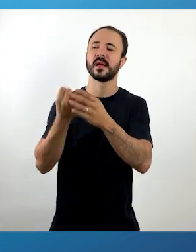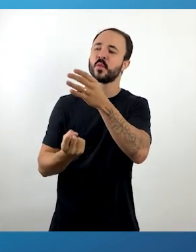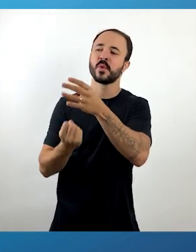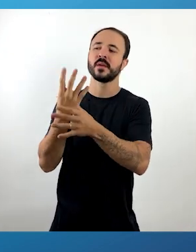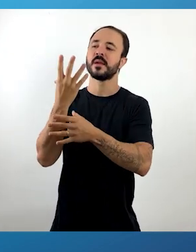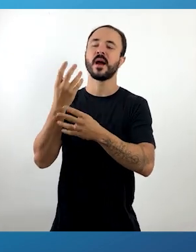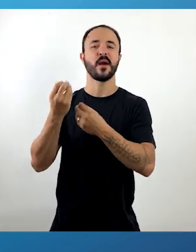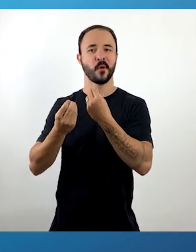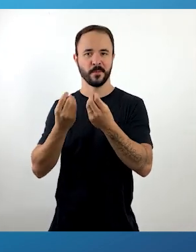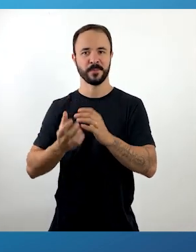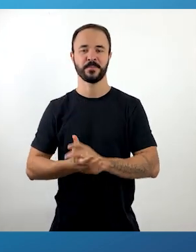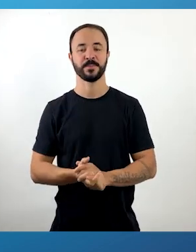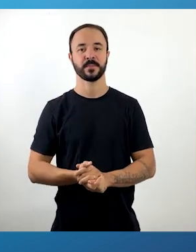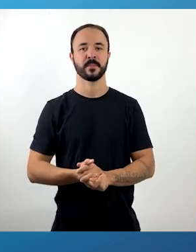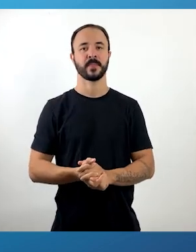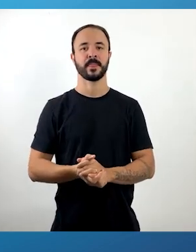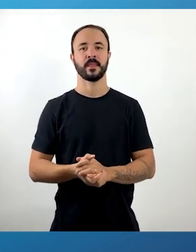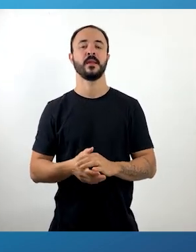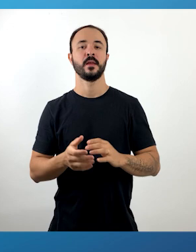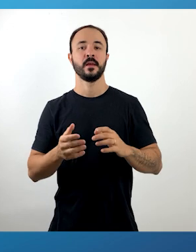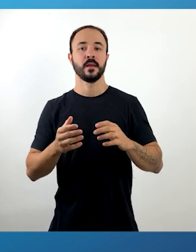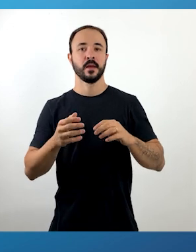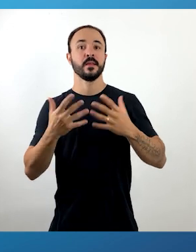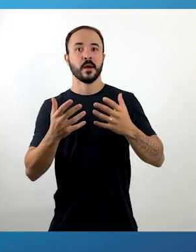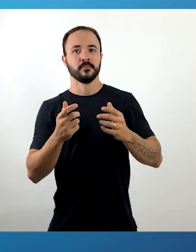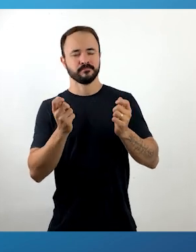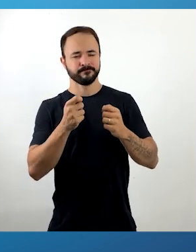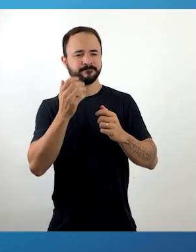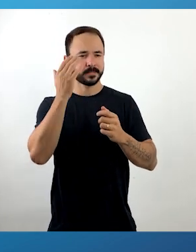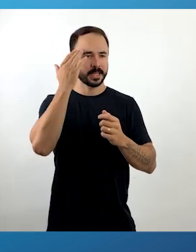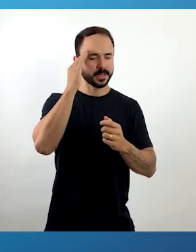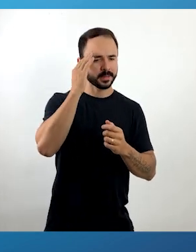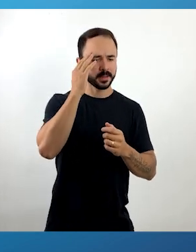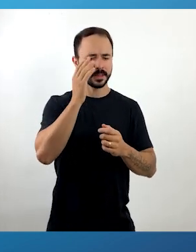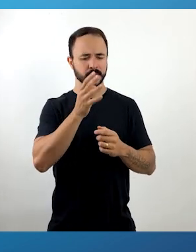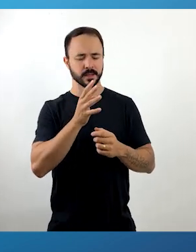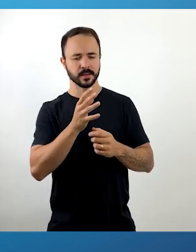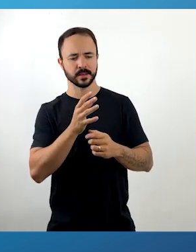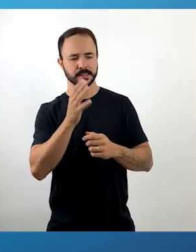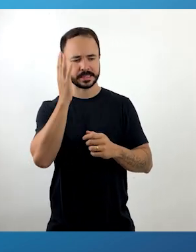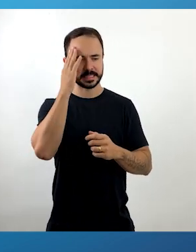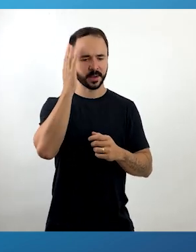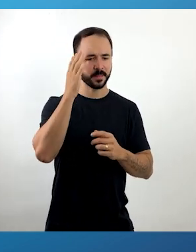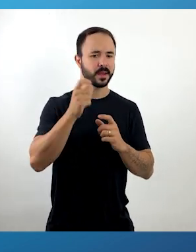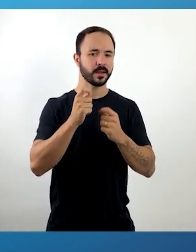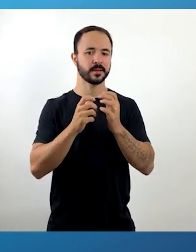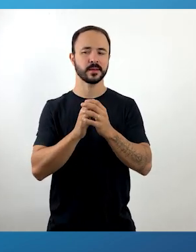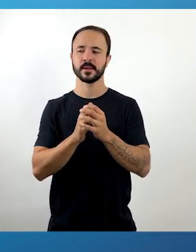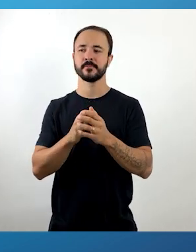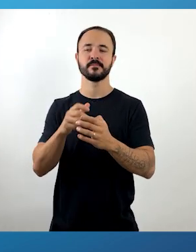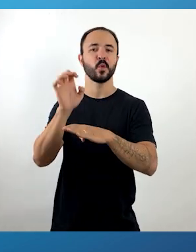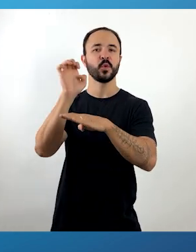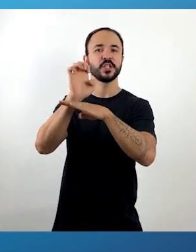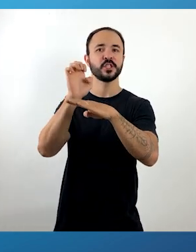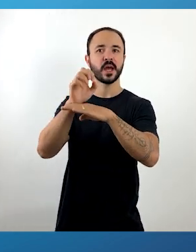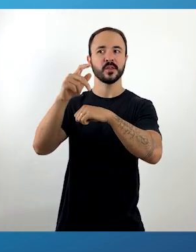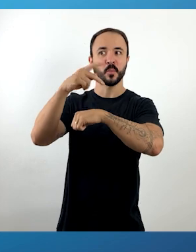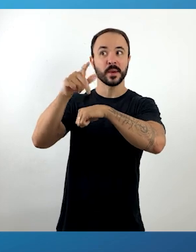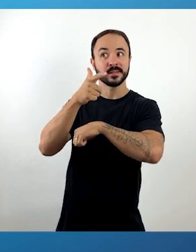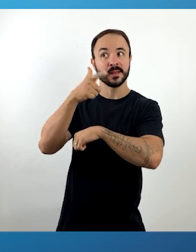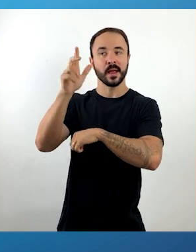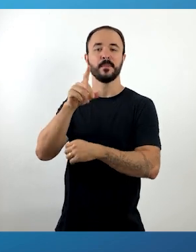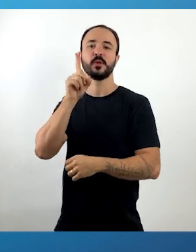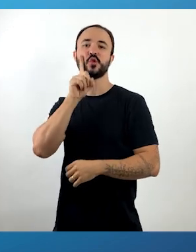skate surgiu então nós podemos entender que o skate ele surgiu no estado da Califórnia